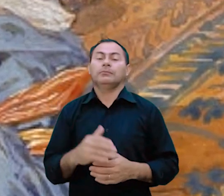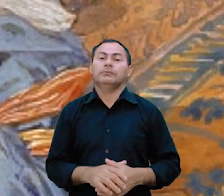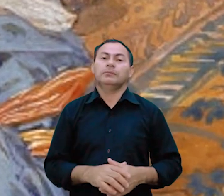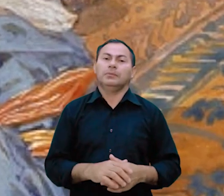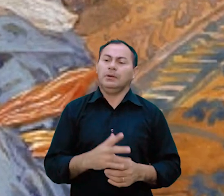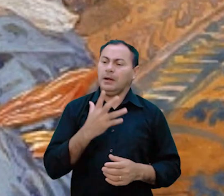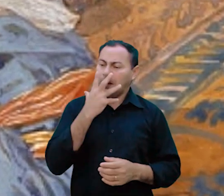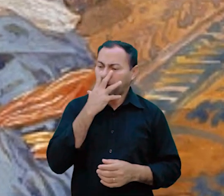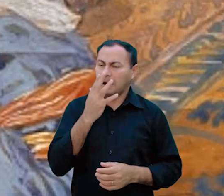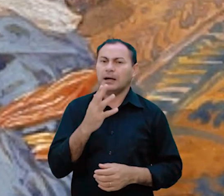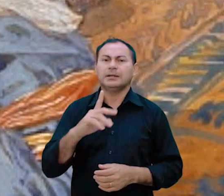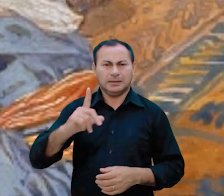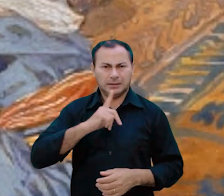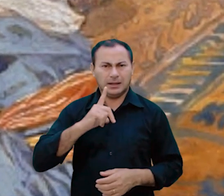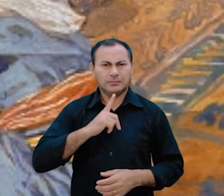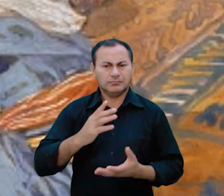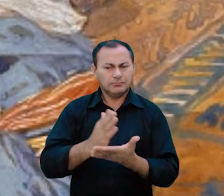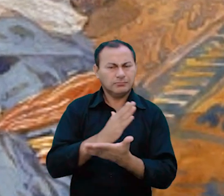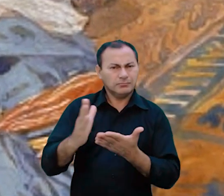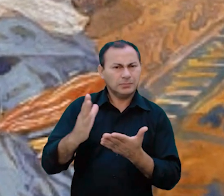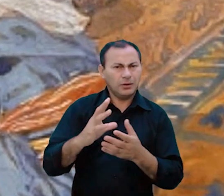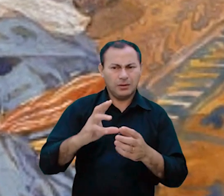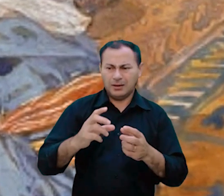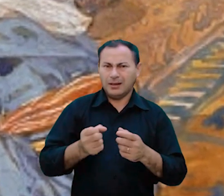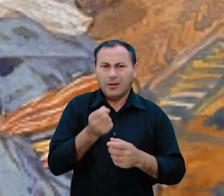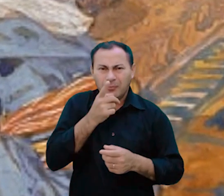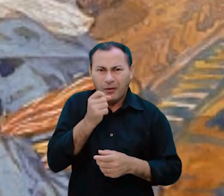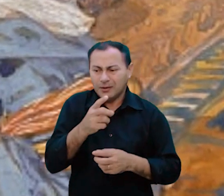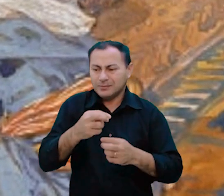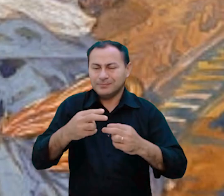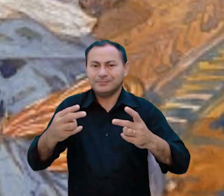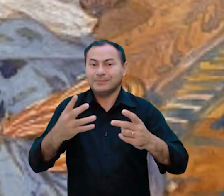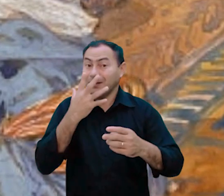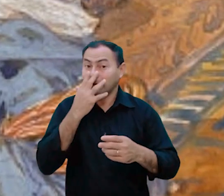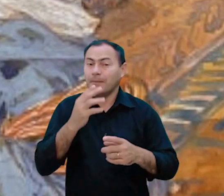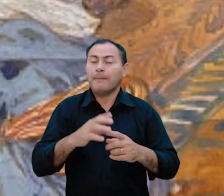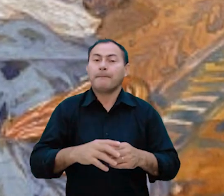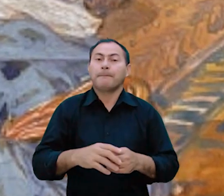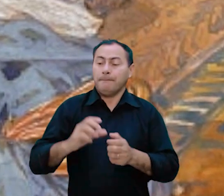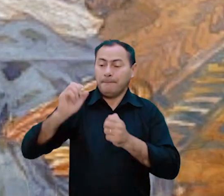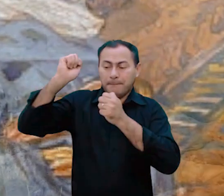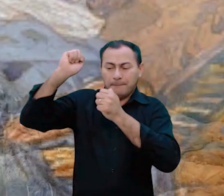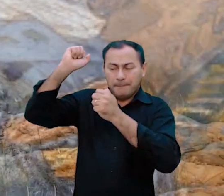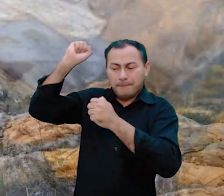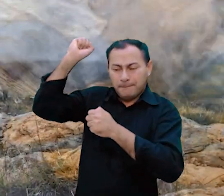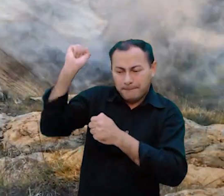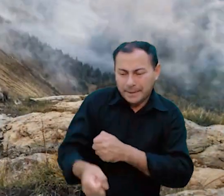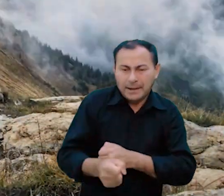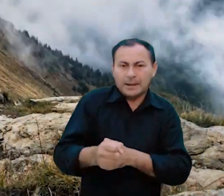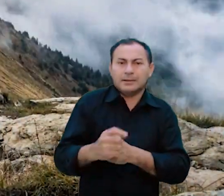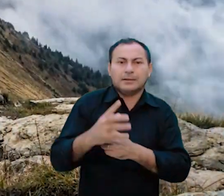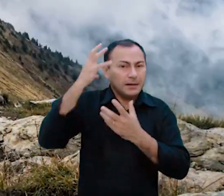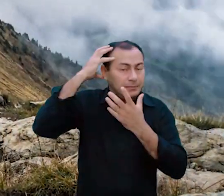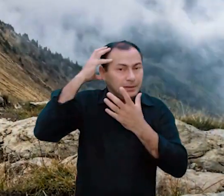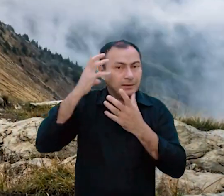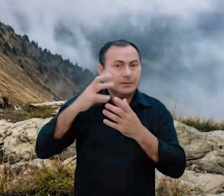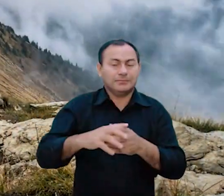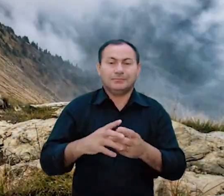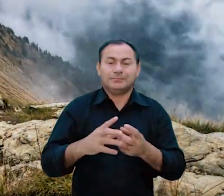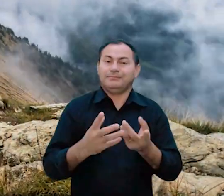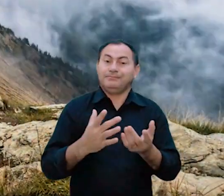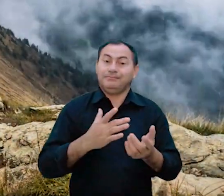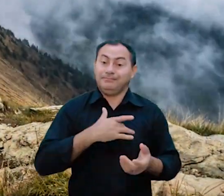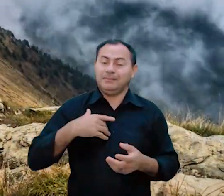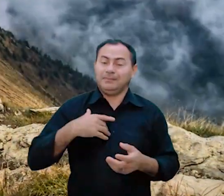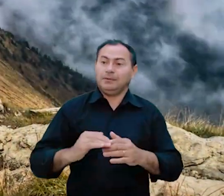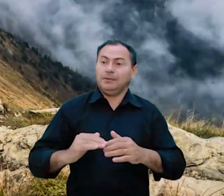morreu. Acho que existe um certo humor em tudo isso. Martelar uma cabeça no chão não é muito saudável,